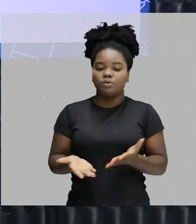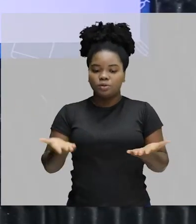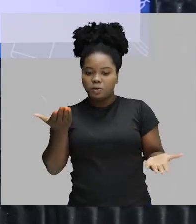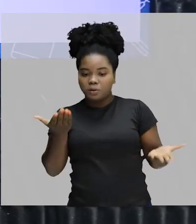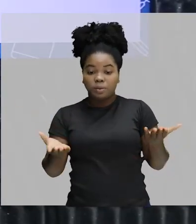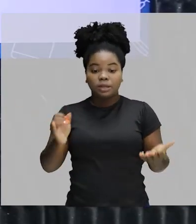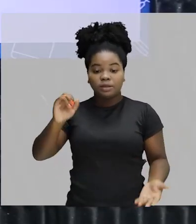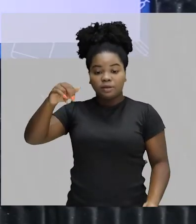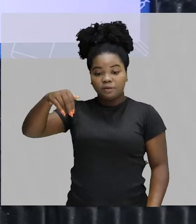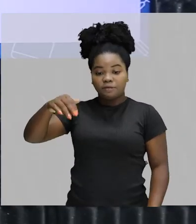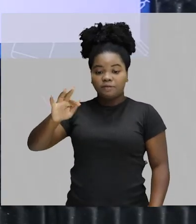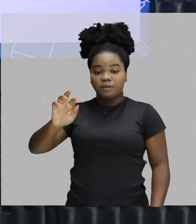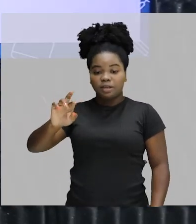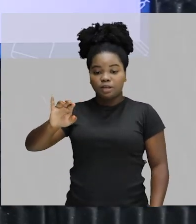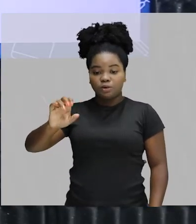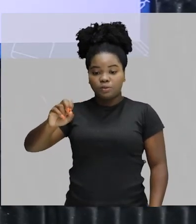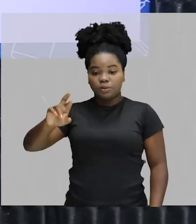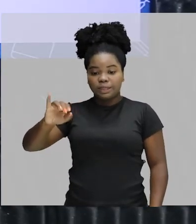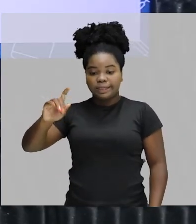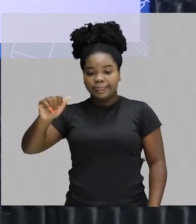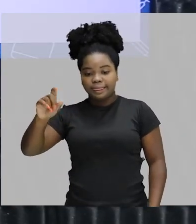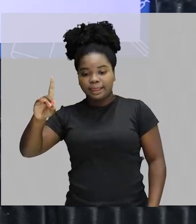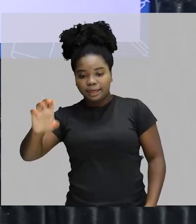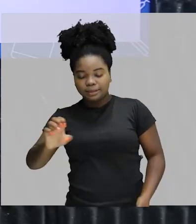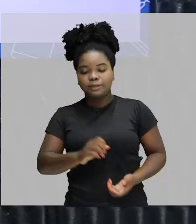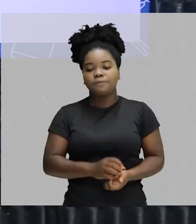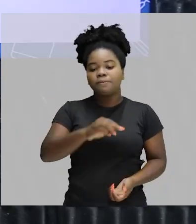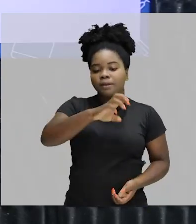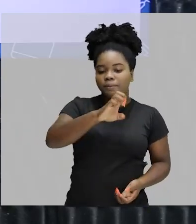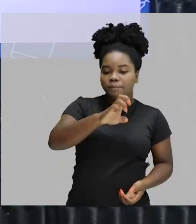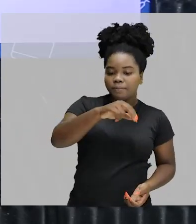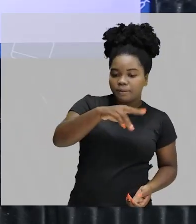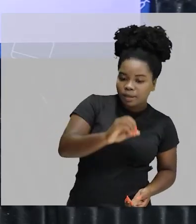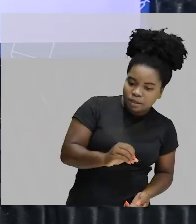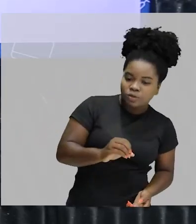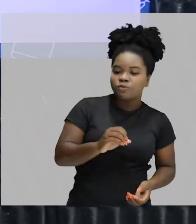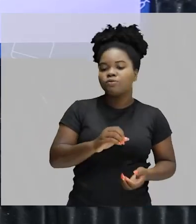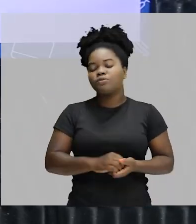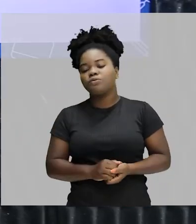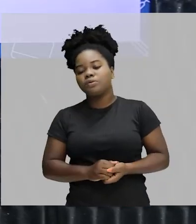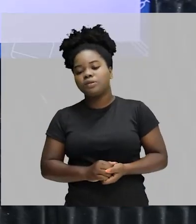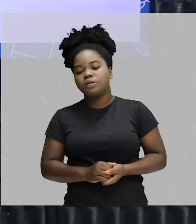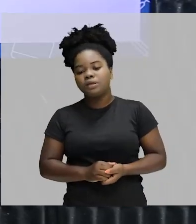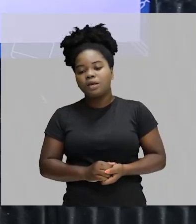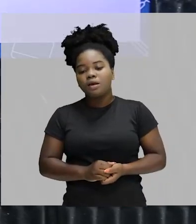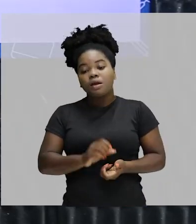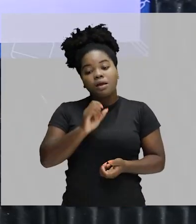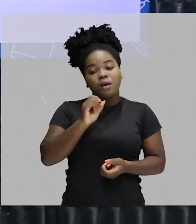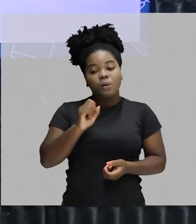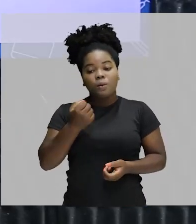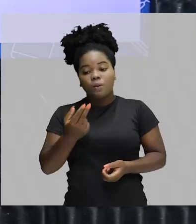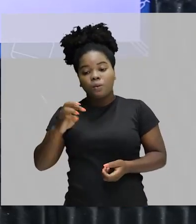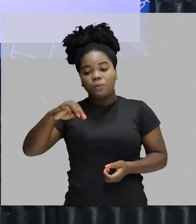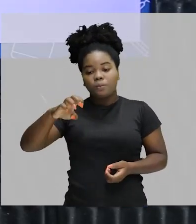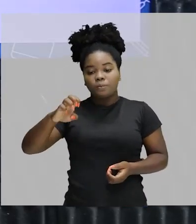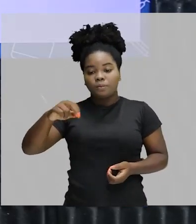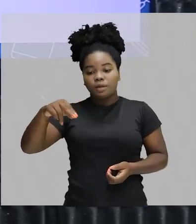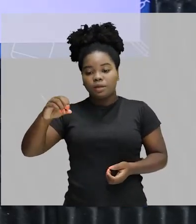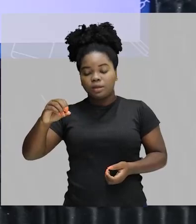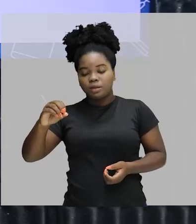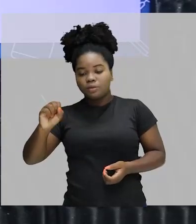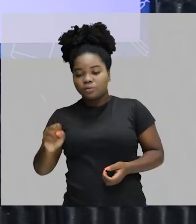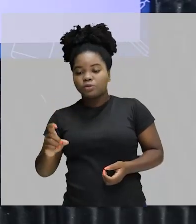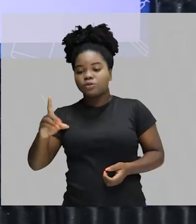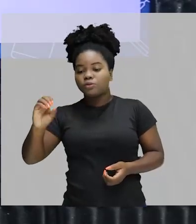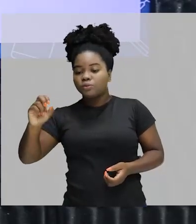comparativo de inferioridade, menos adjetivo. Menos que ou menos do que. Alice é menos